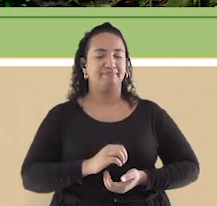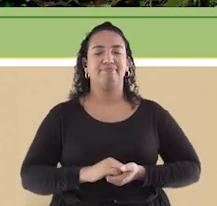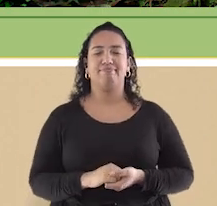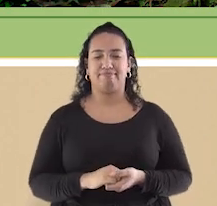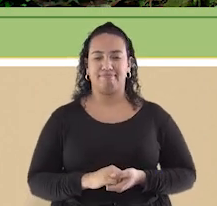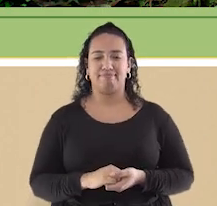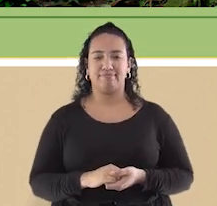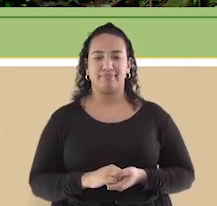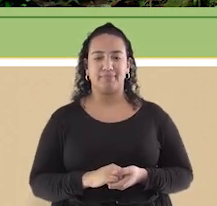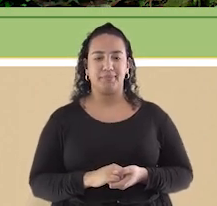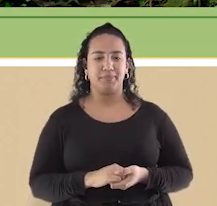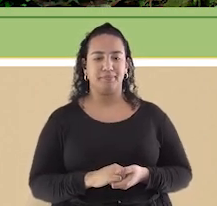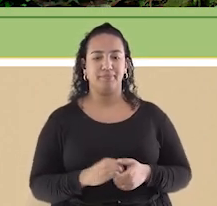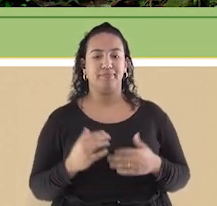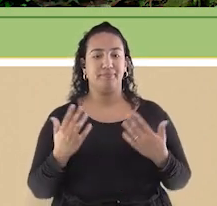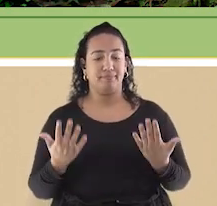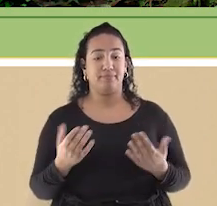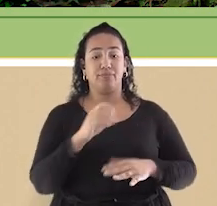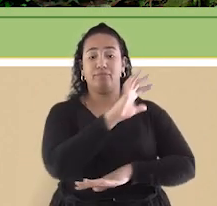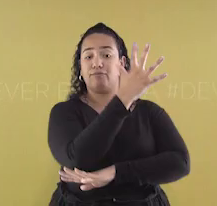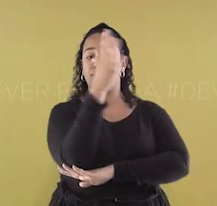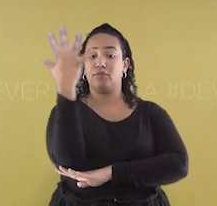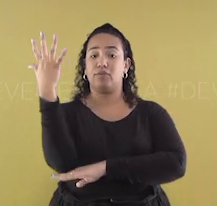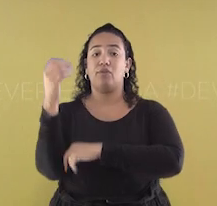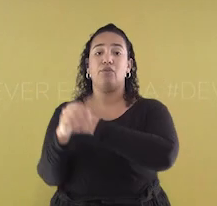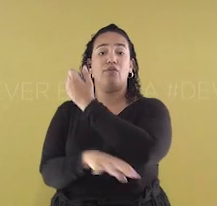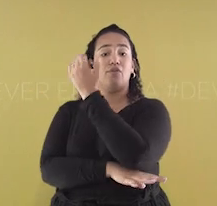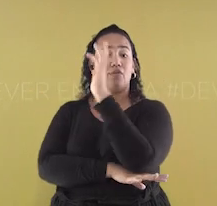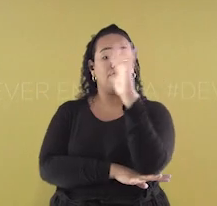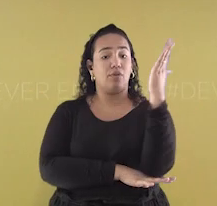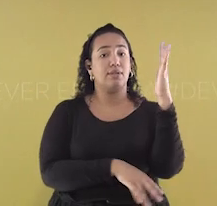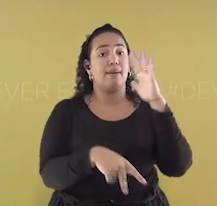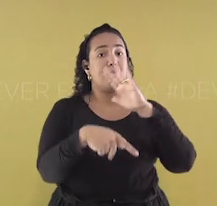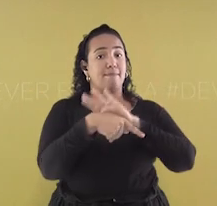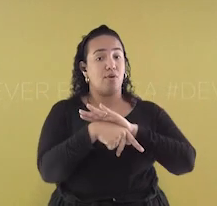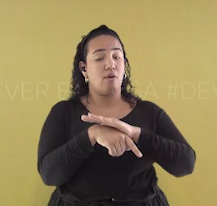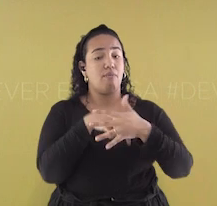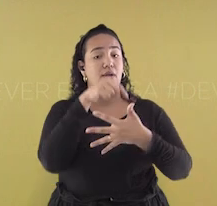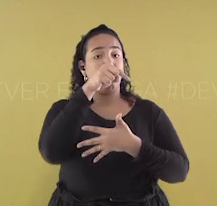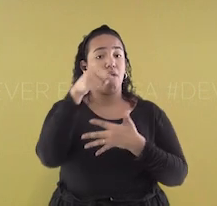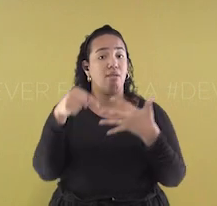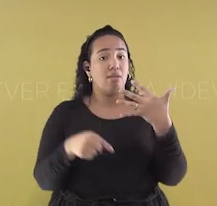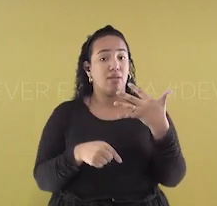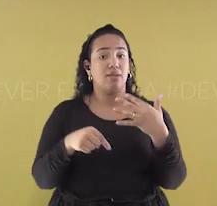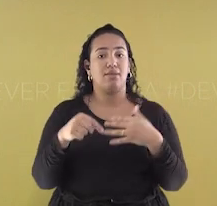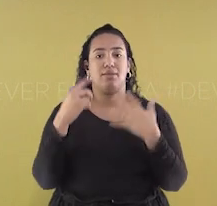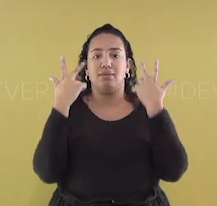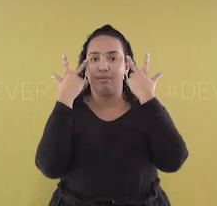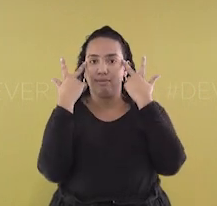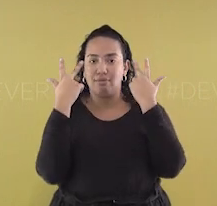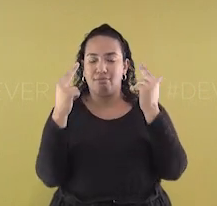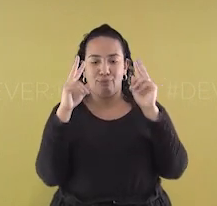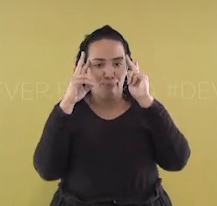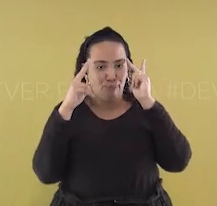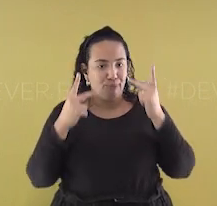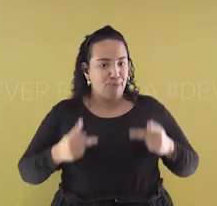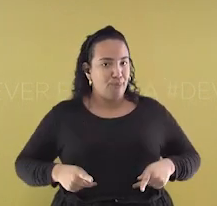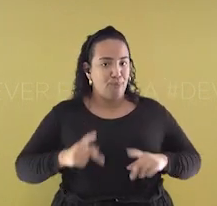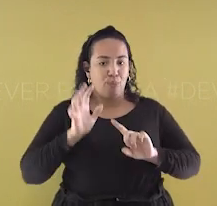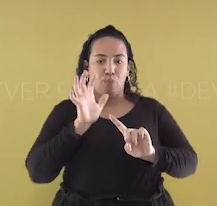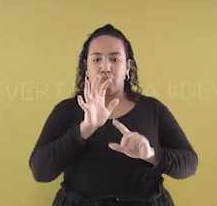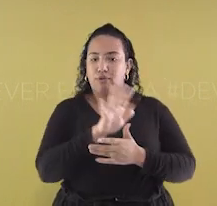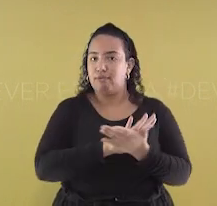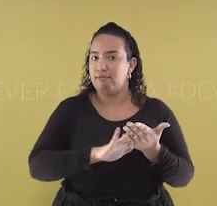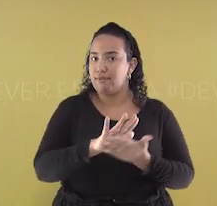floresta, a imagem número 2. Muito bem, a floresta é cheia de elementos naturais, sem nenhuma